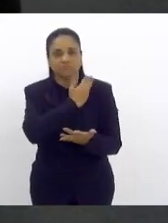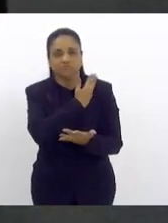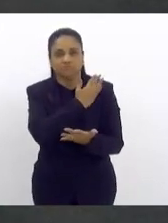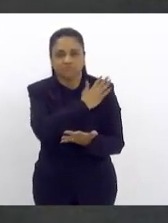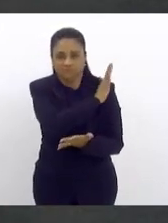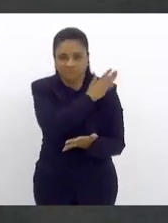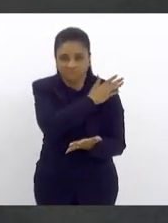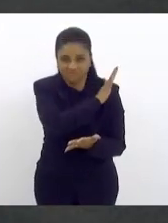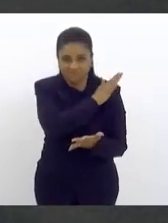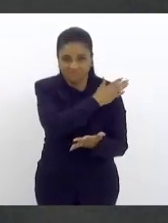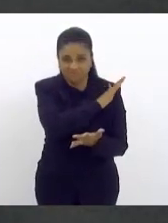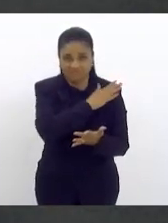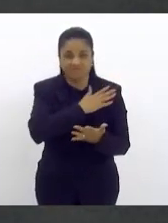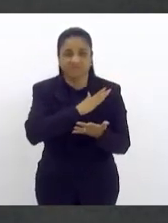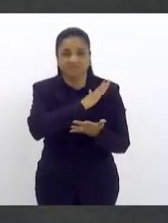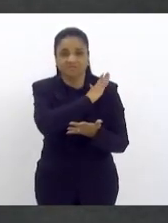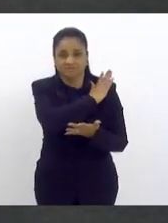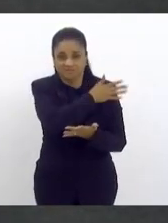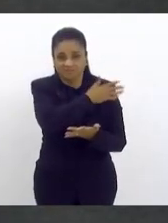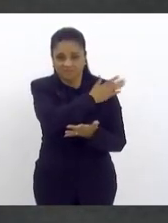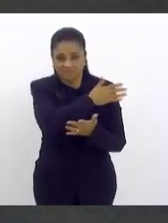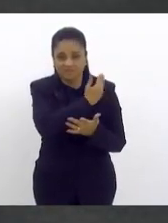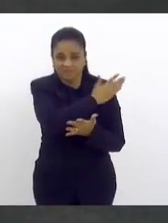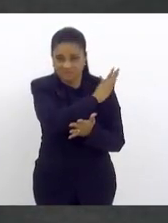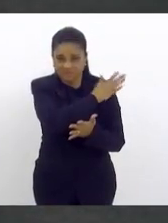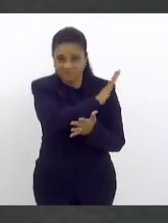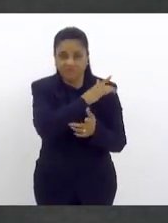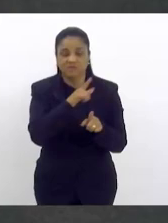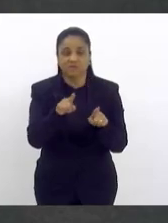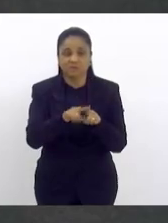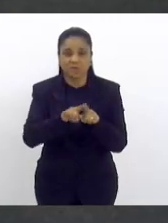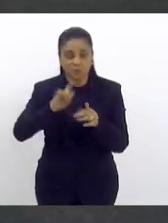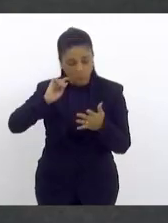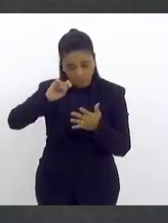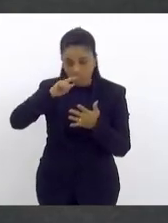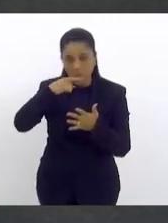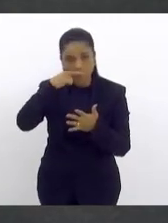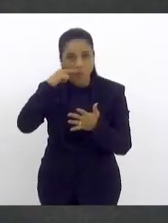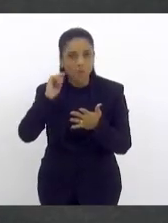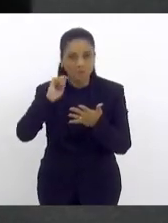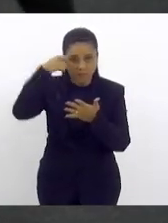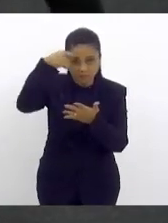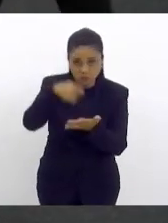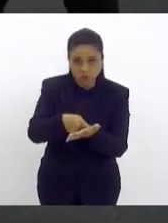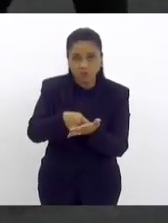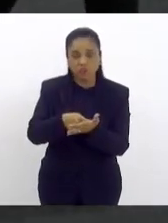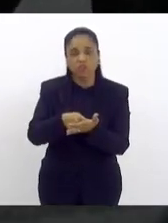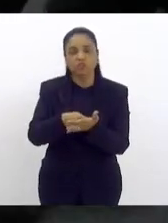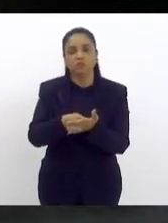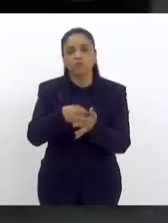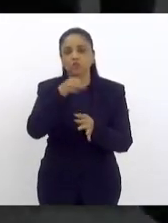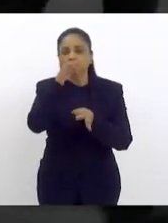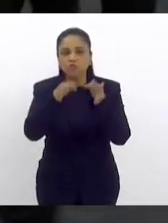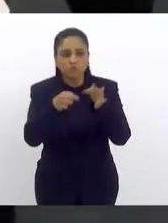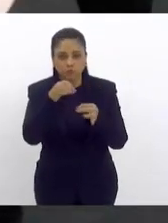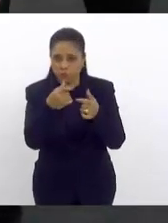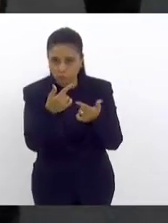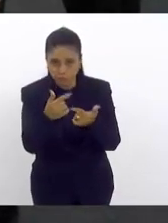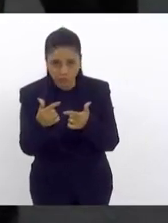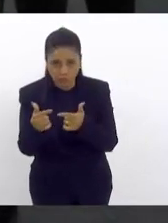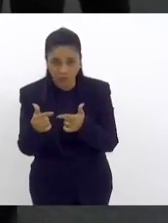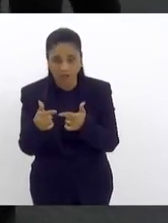machismo com a estrutura fundiária injusta muito que perpetua